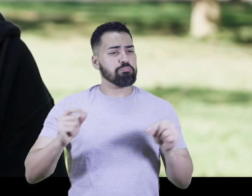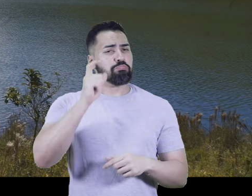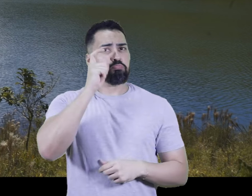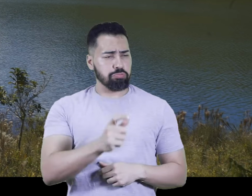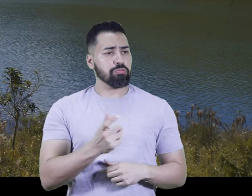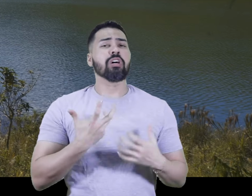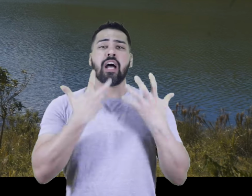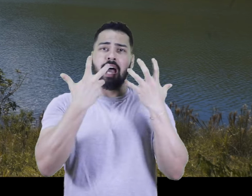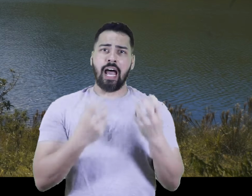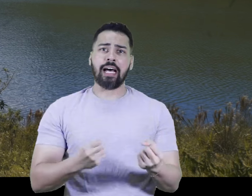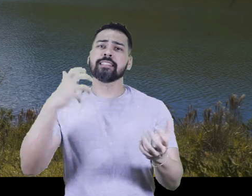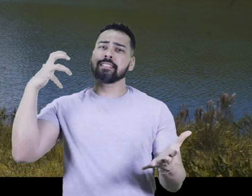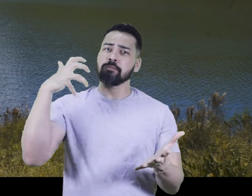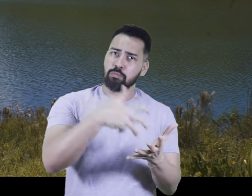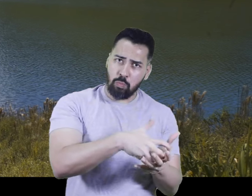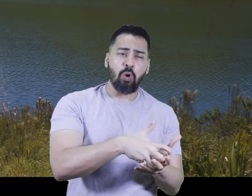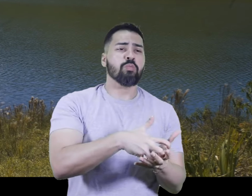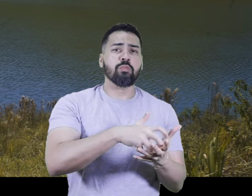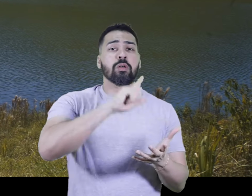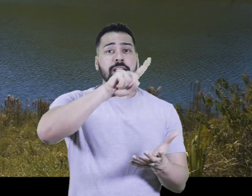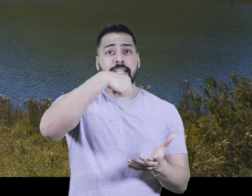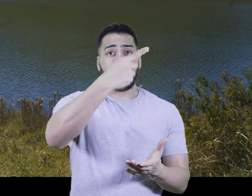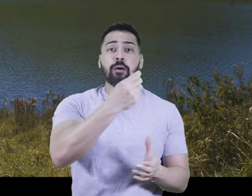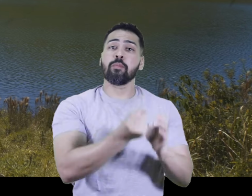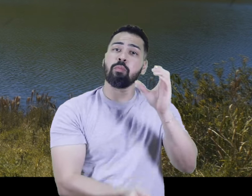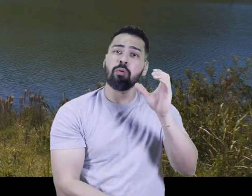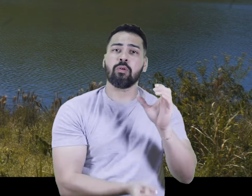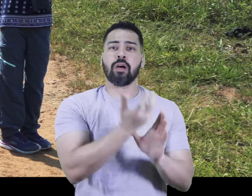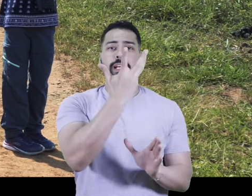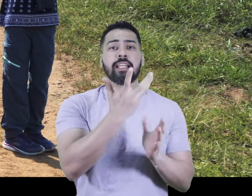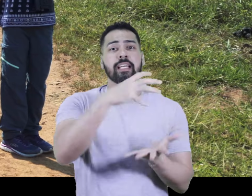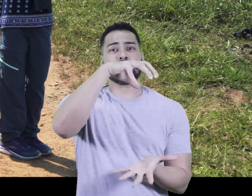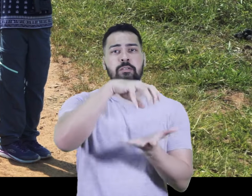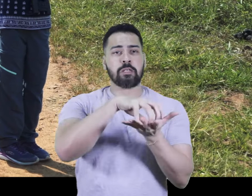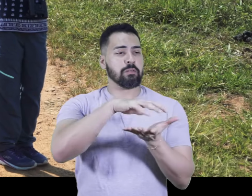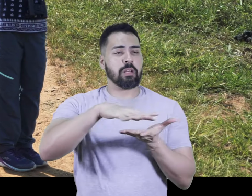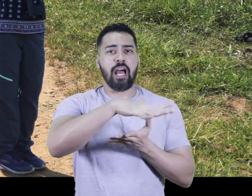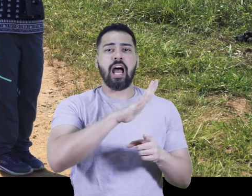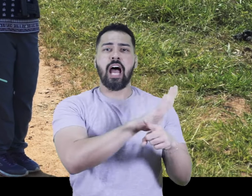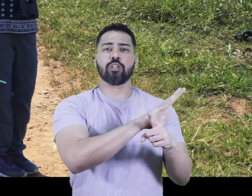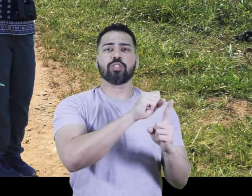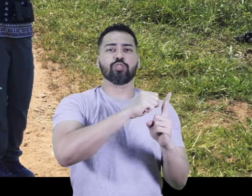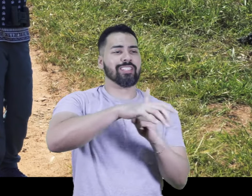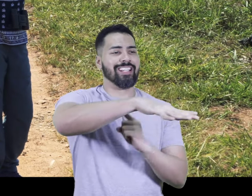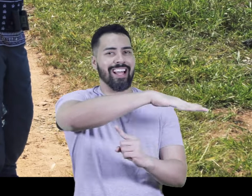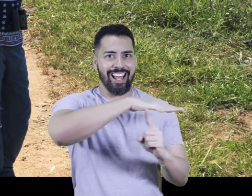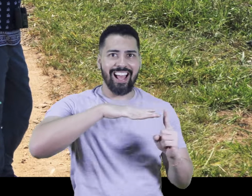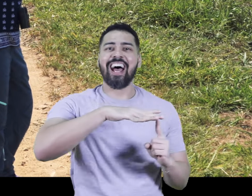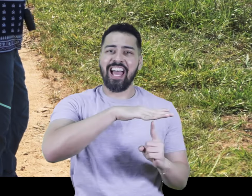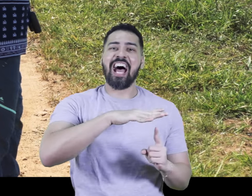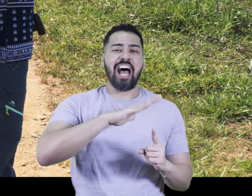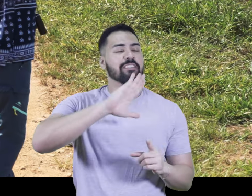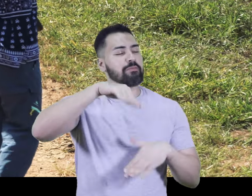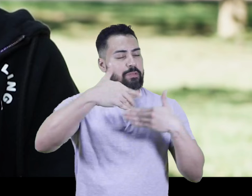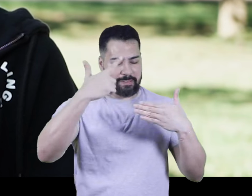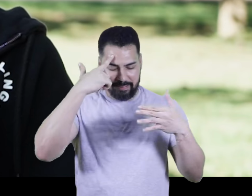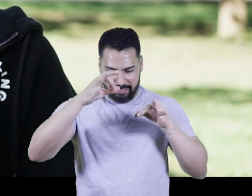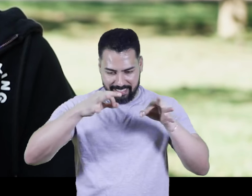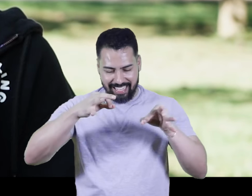alguma forma, ser útil à sociedade, com o objetivo de criar ali um núcleo que visasse a sustentabilidade ambiental da